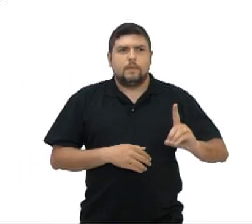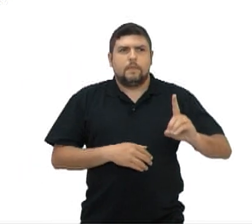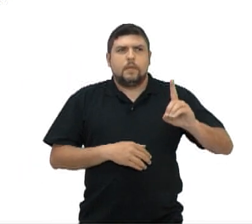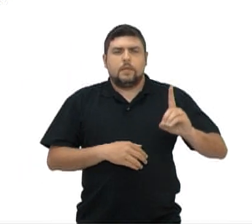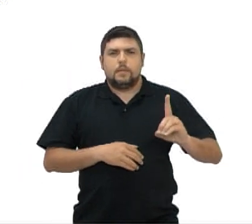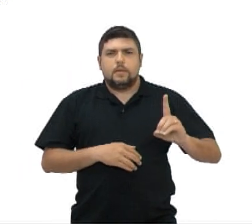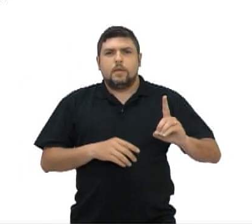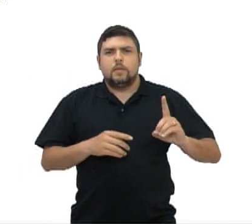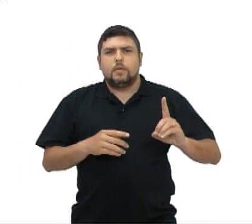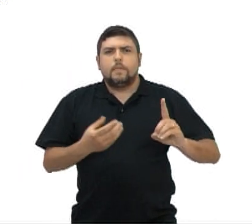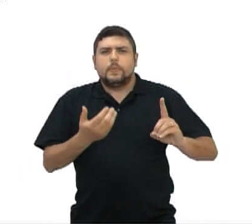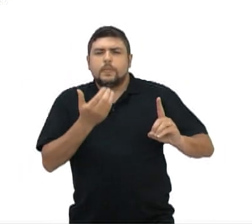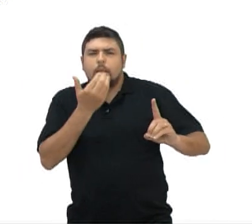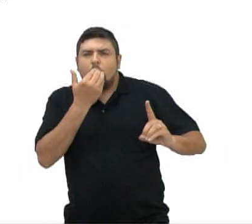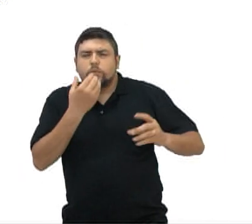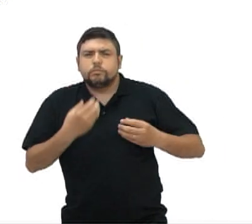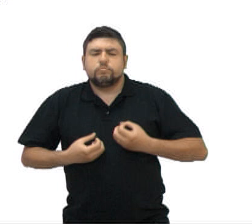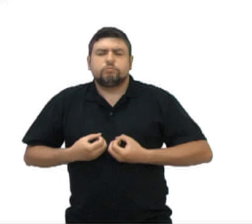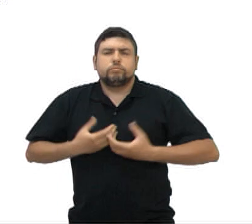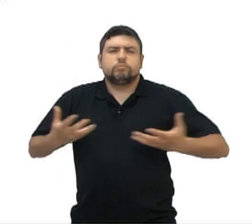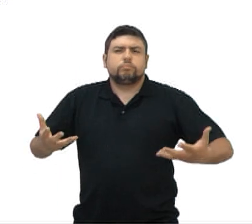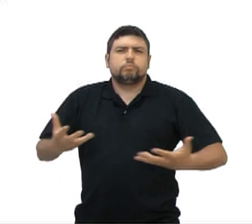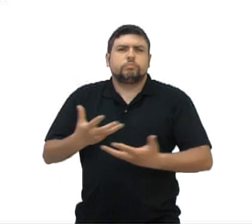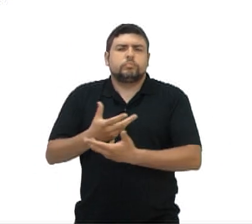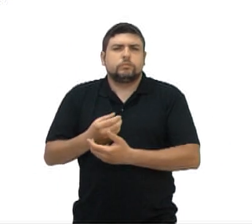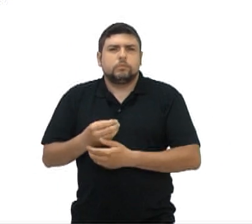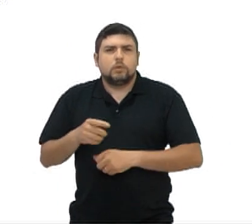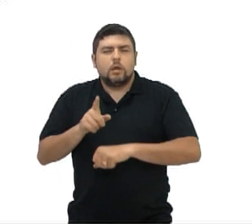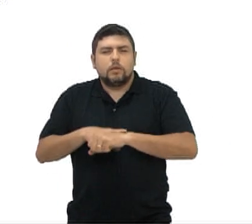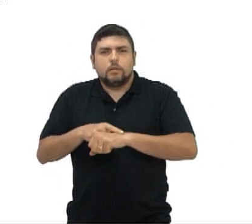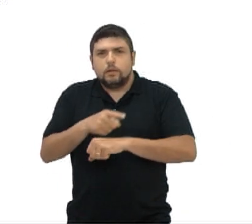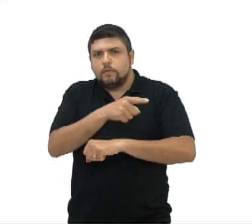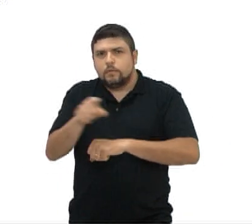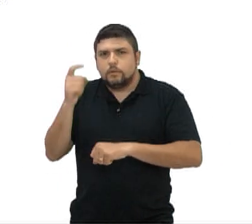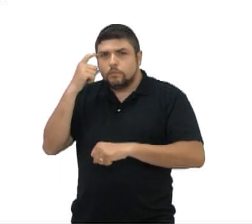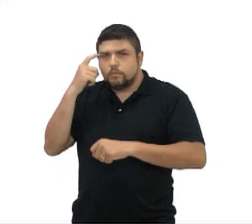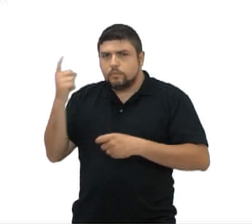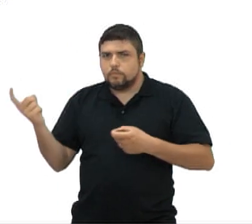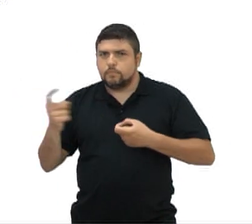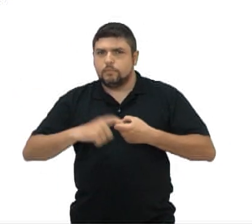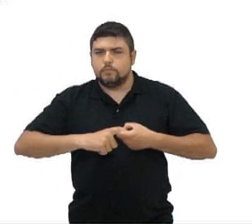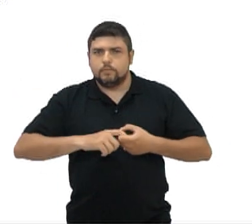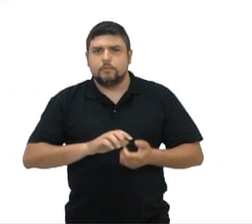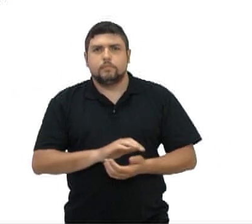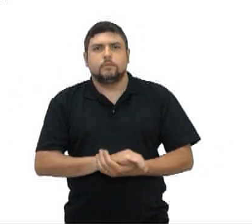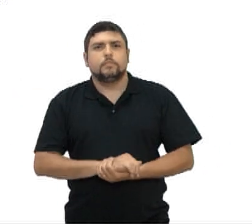verificar ali, então, qual que não traz os verbos no passado. Um tempo para vocês fazerem esse exercício.